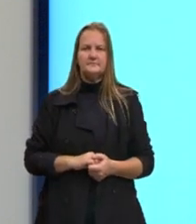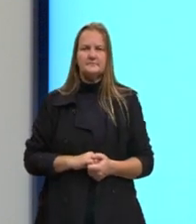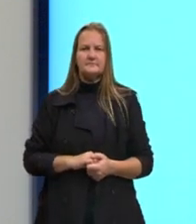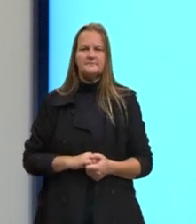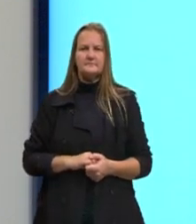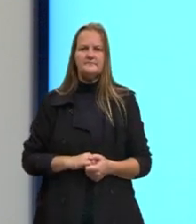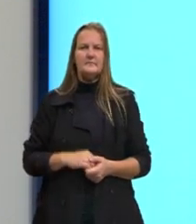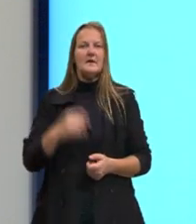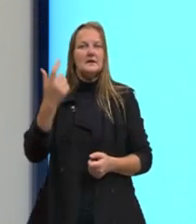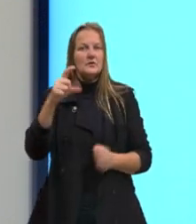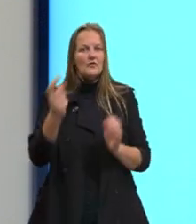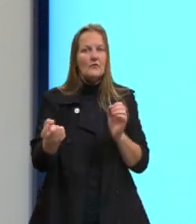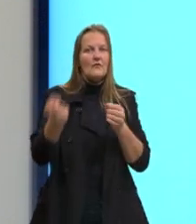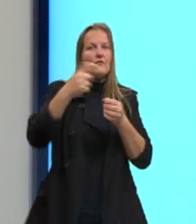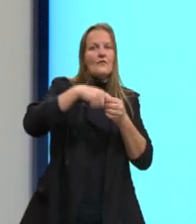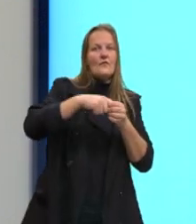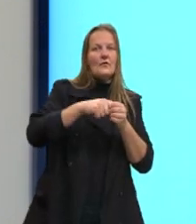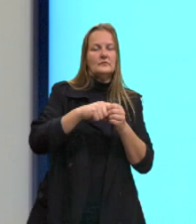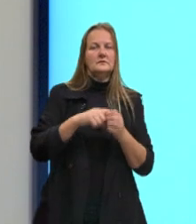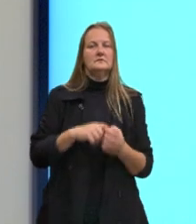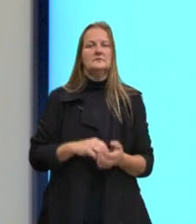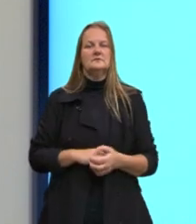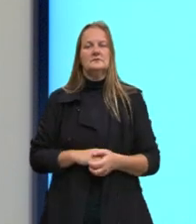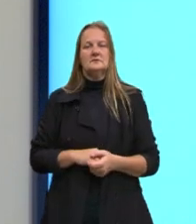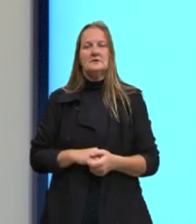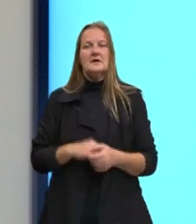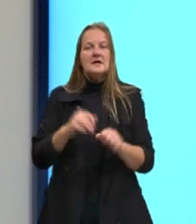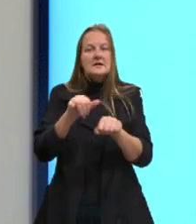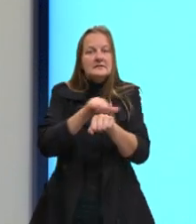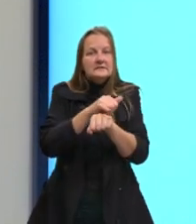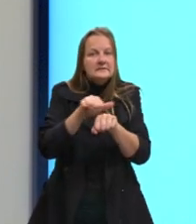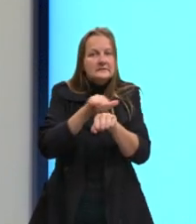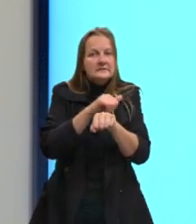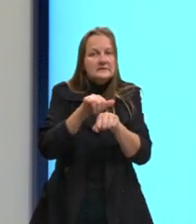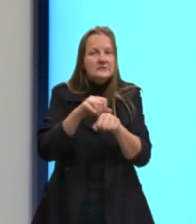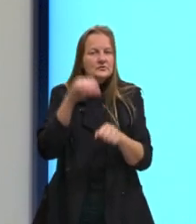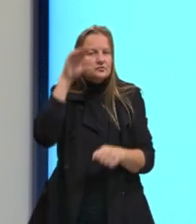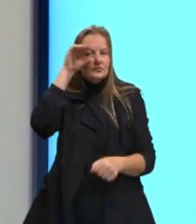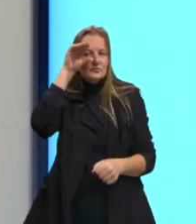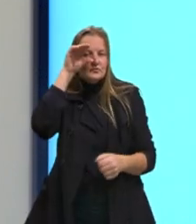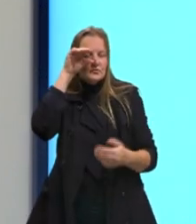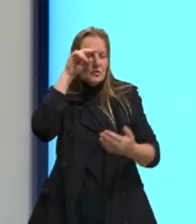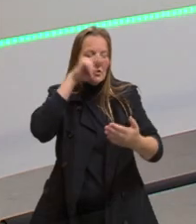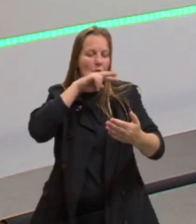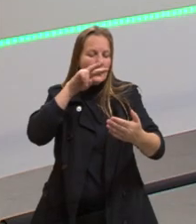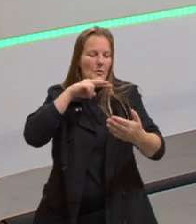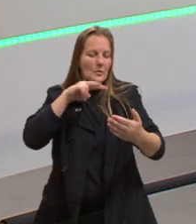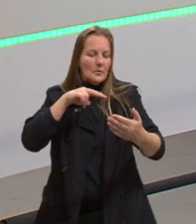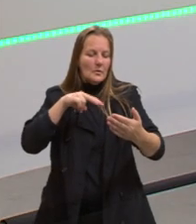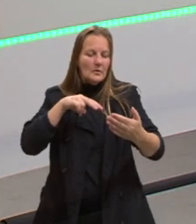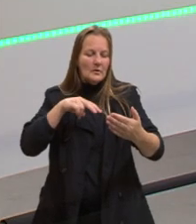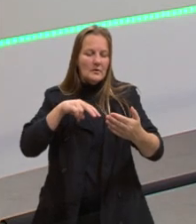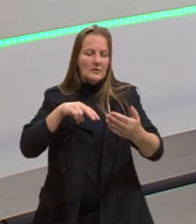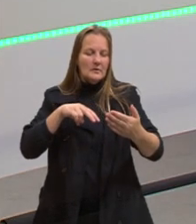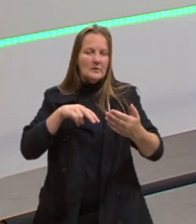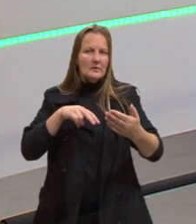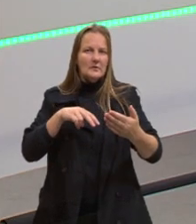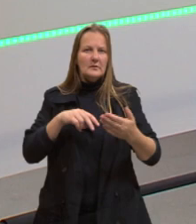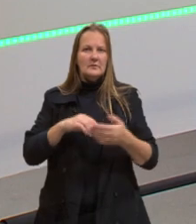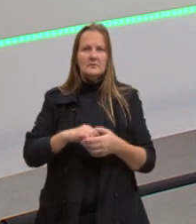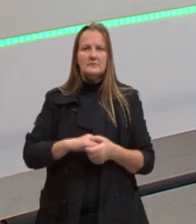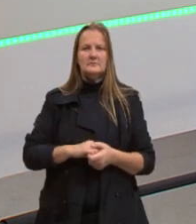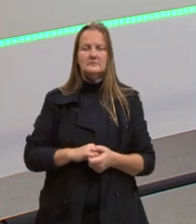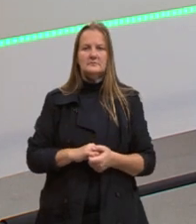esquema e pessoal Vamos retomar esquemem é aquela técnica que eu vou observar todos os detalhes que estão no texto nas imagens